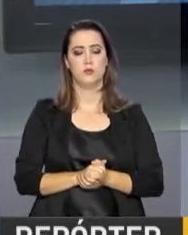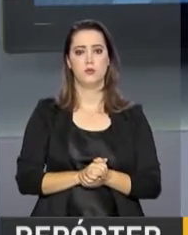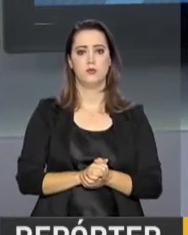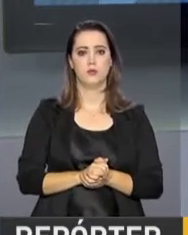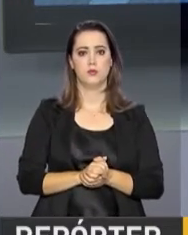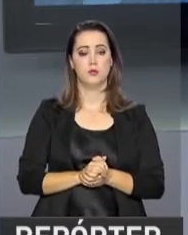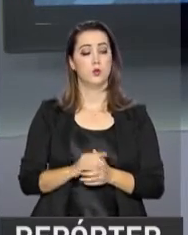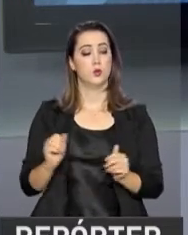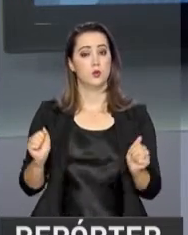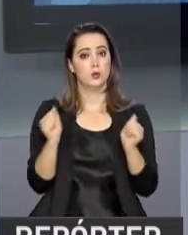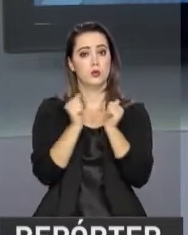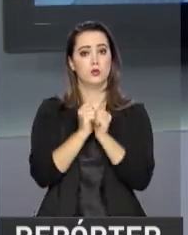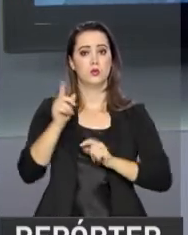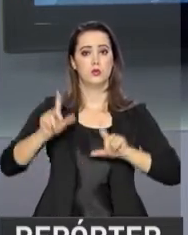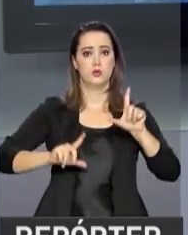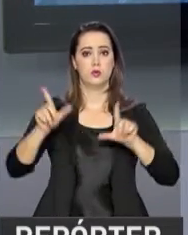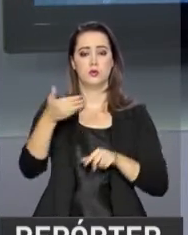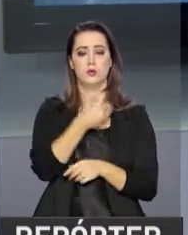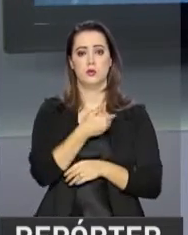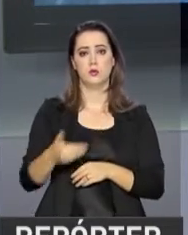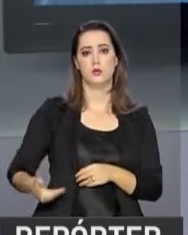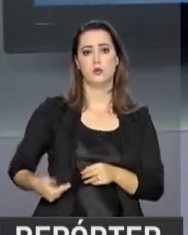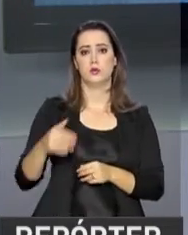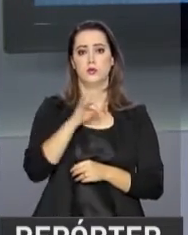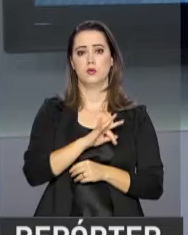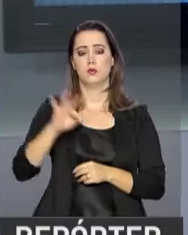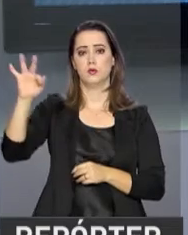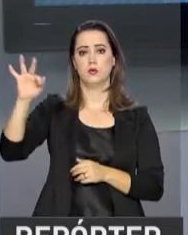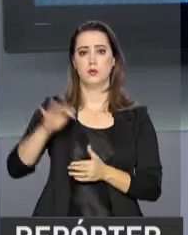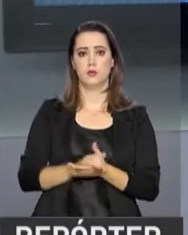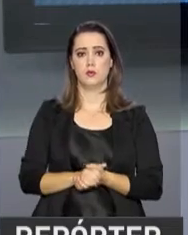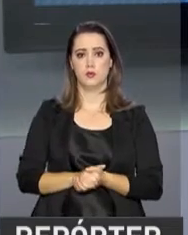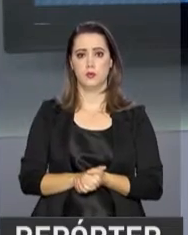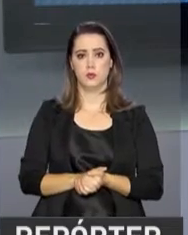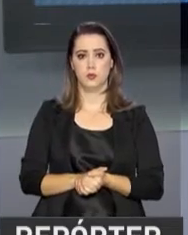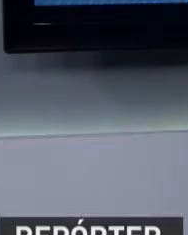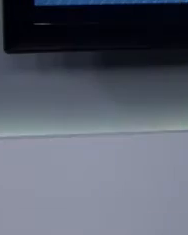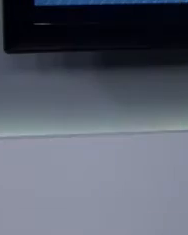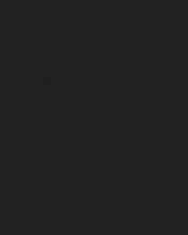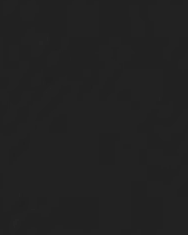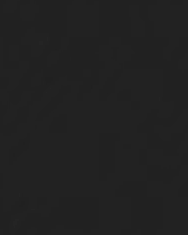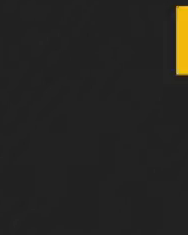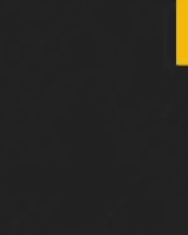nbr na internet continue com a gente na nbr a tv do governo federal